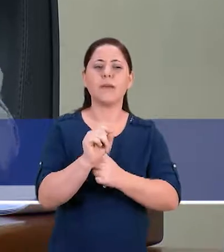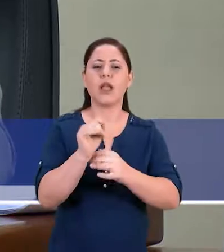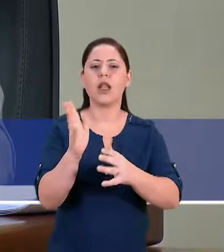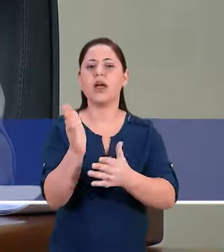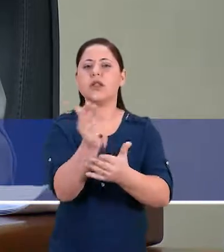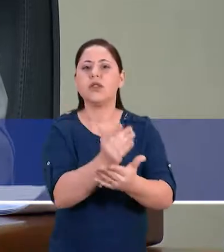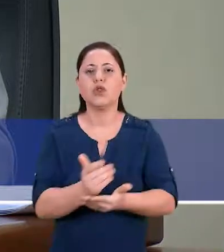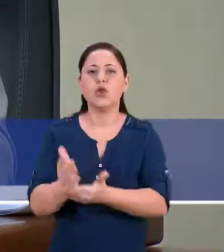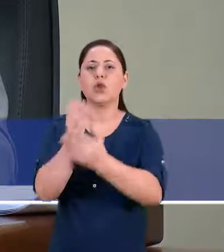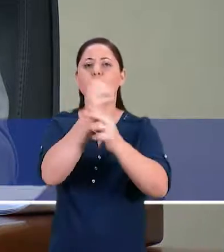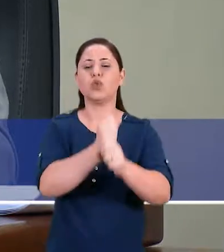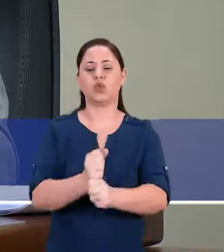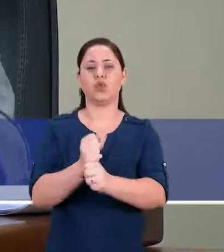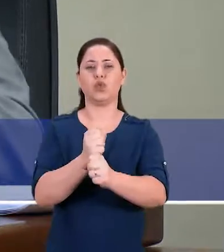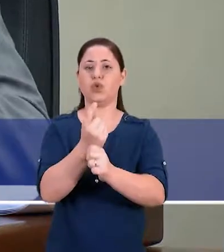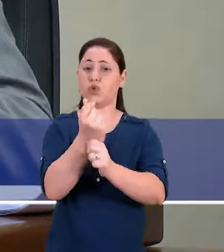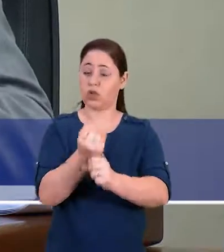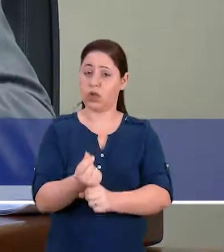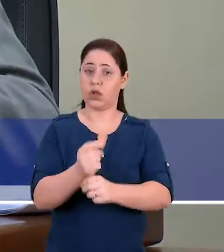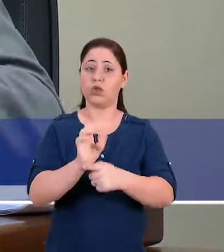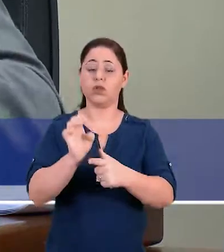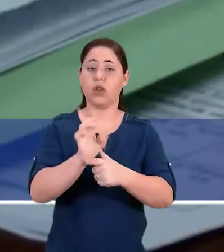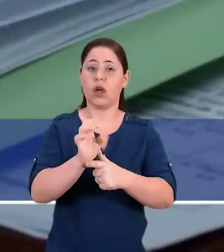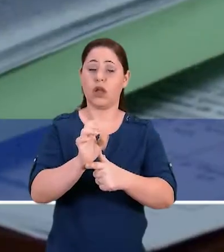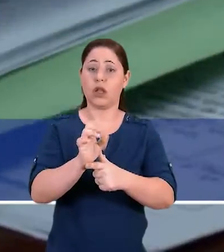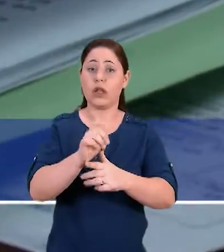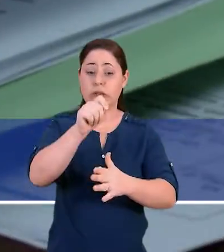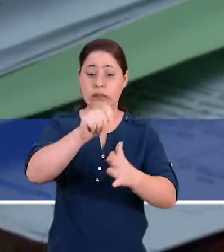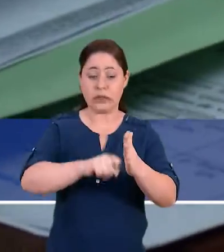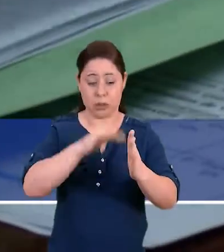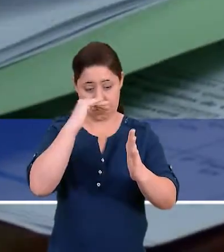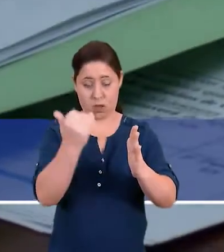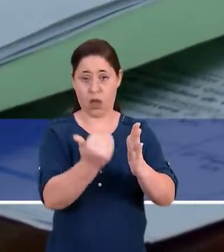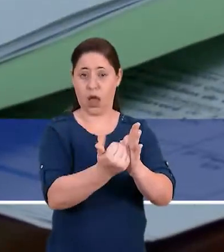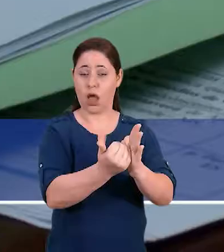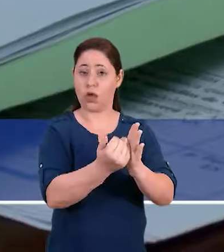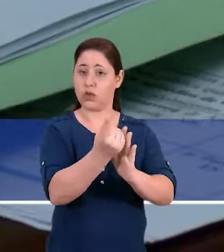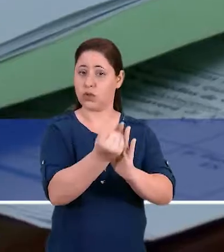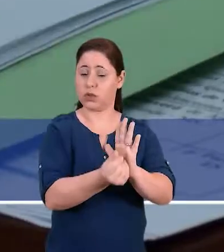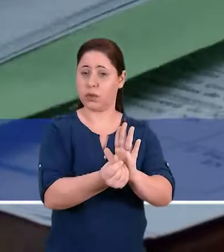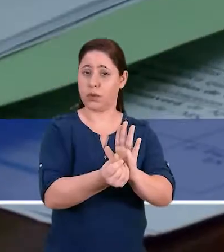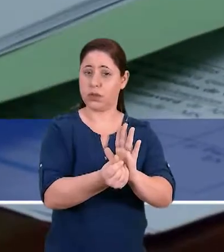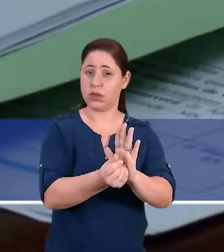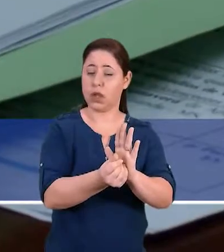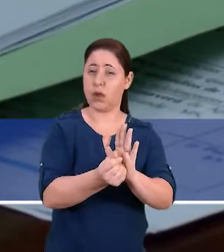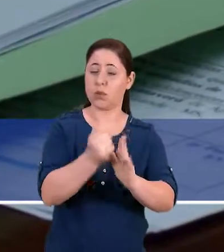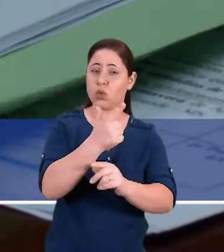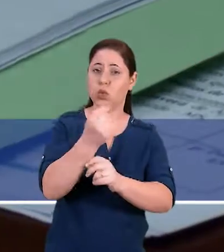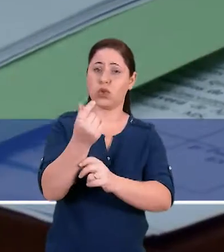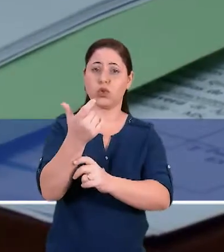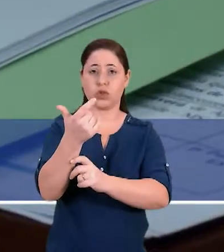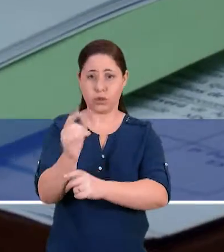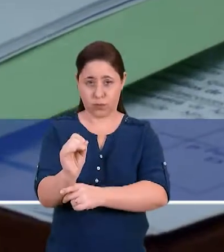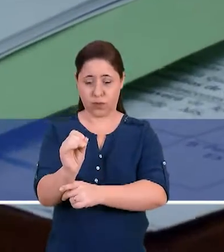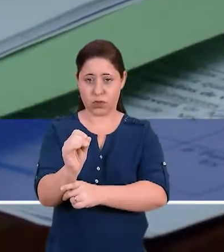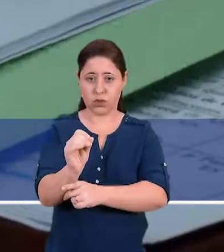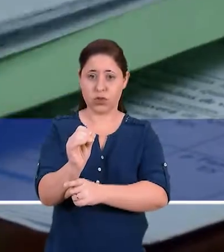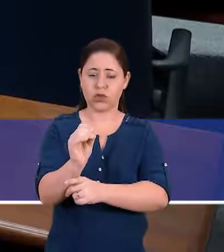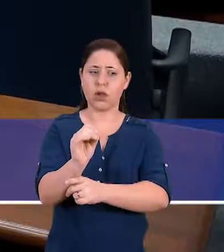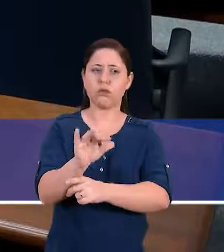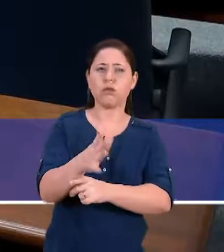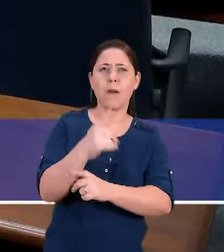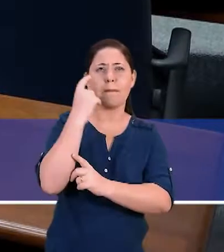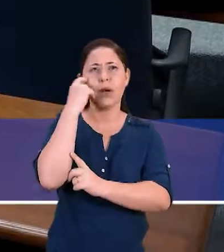que estima a receita de arrecadação do Estado e fixa a despesa para o exercício financeiro de